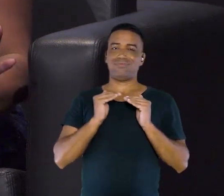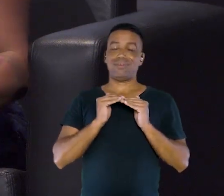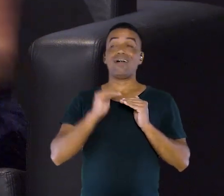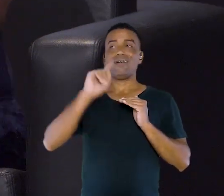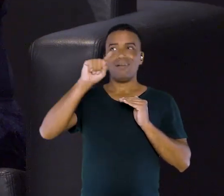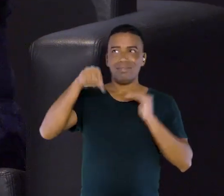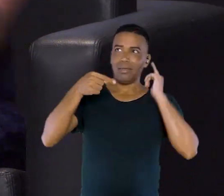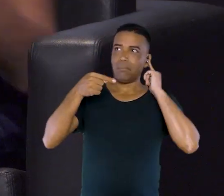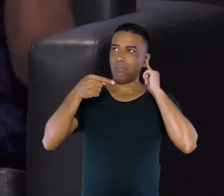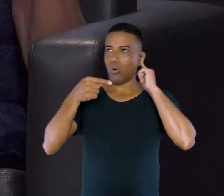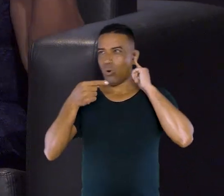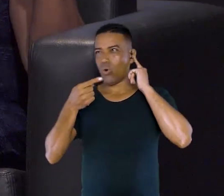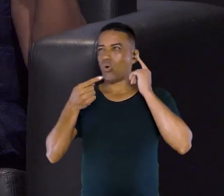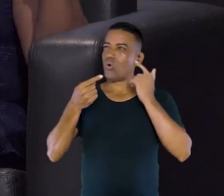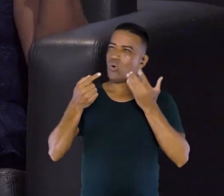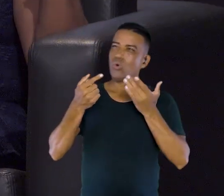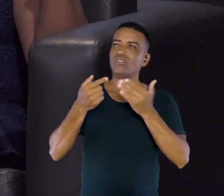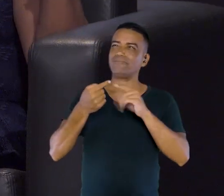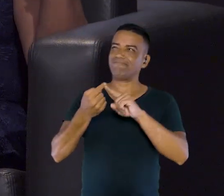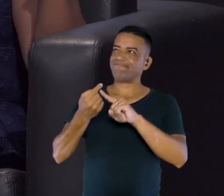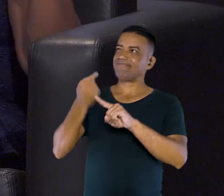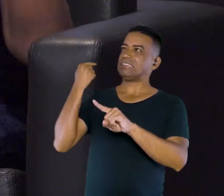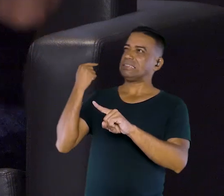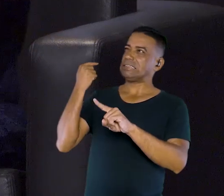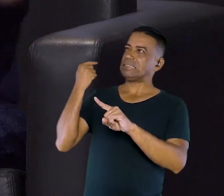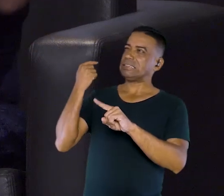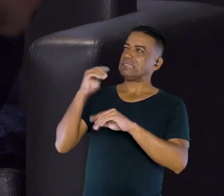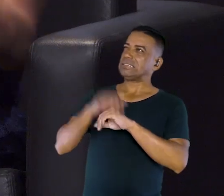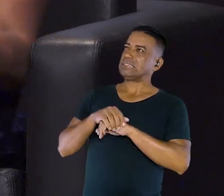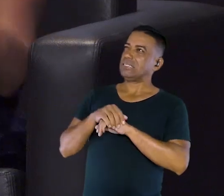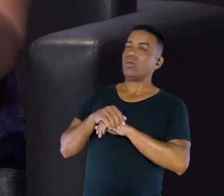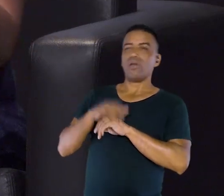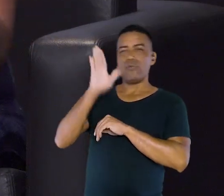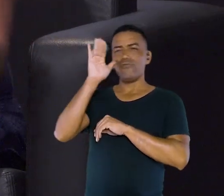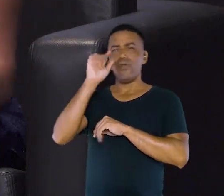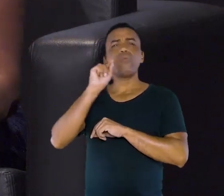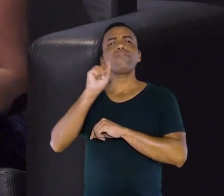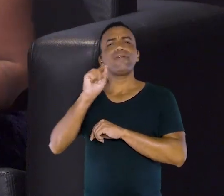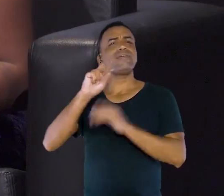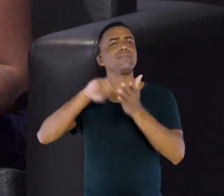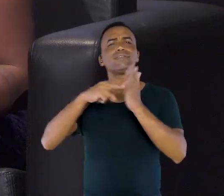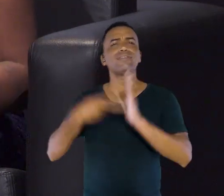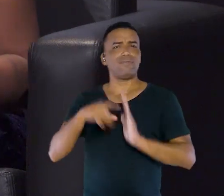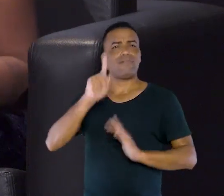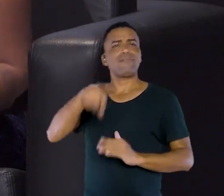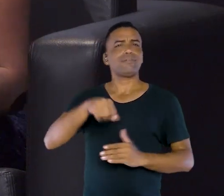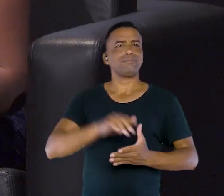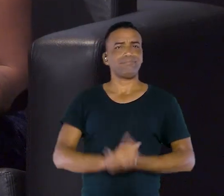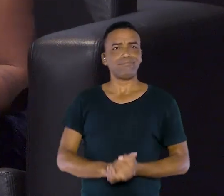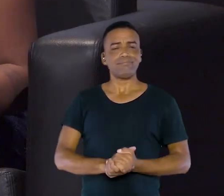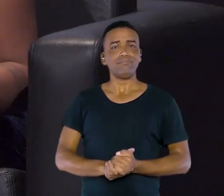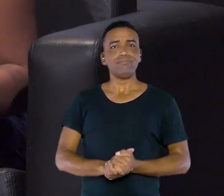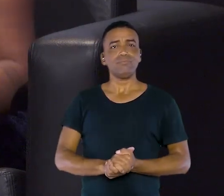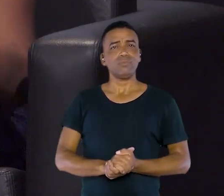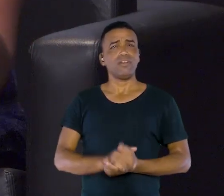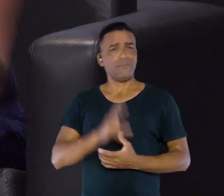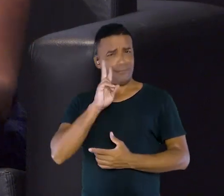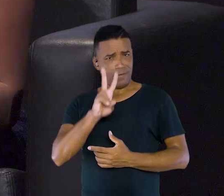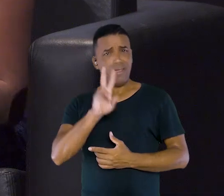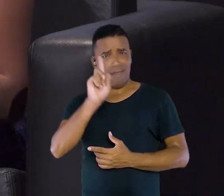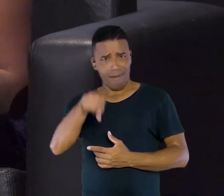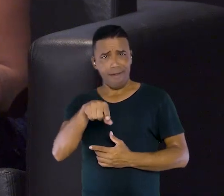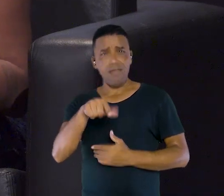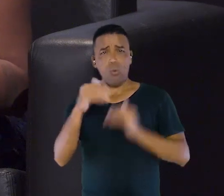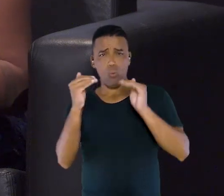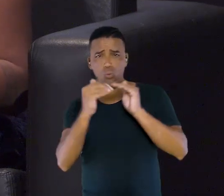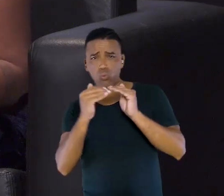assim. Aí depois dei um passo para trás, falei, opa, vou ouvir o que é isso mesmo, e ver se é